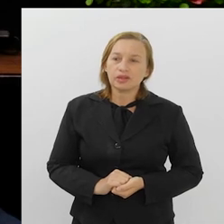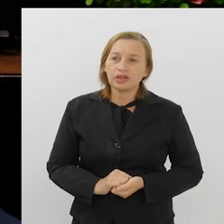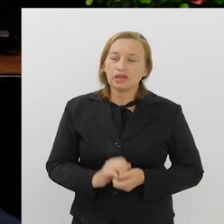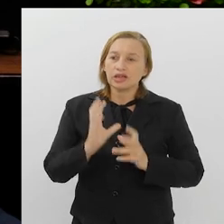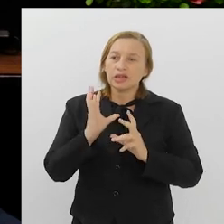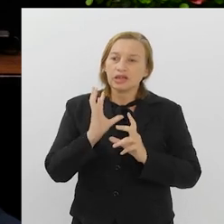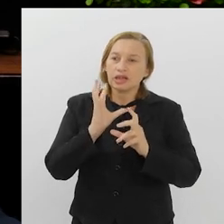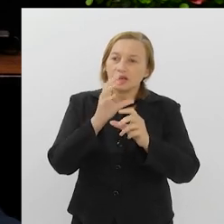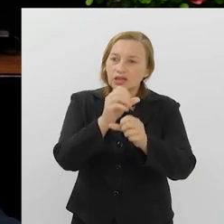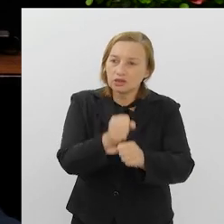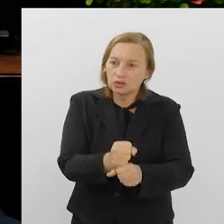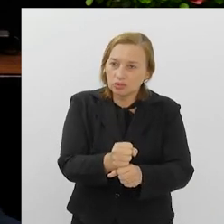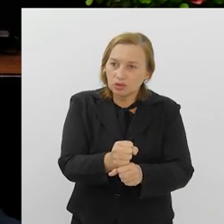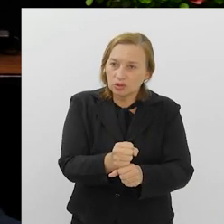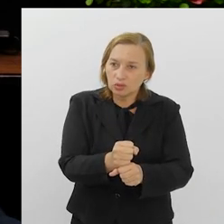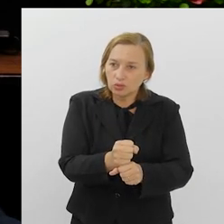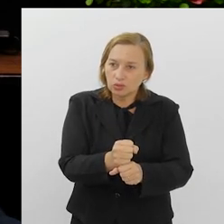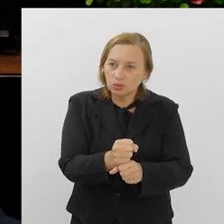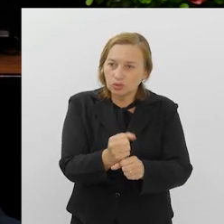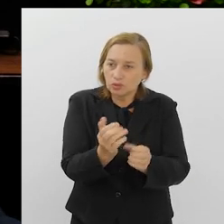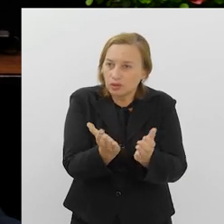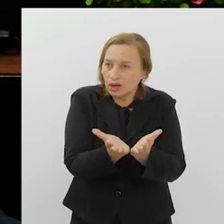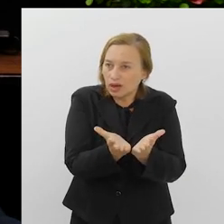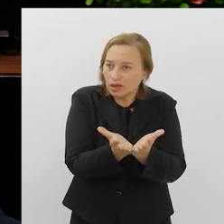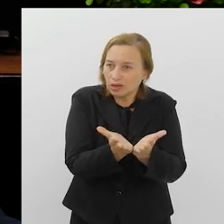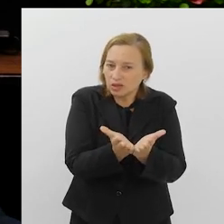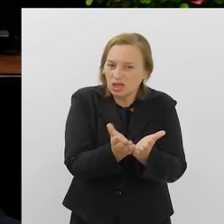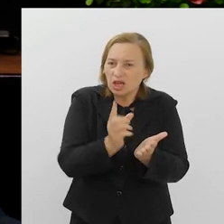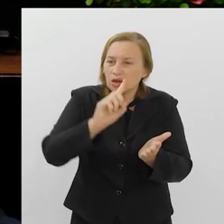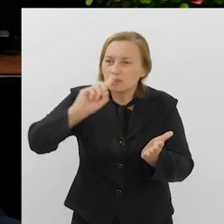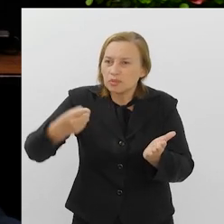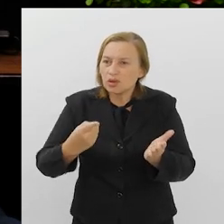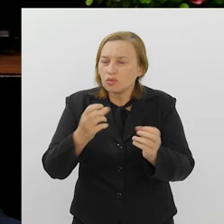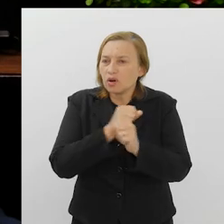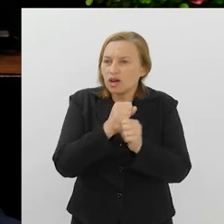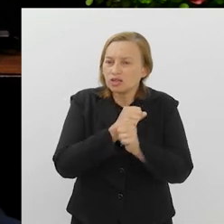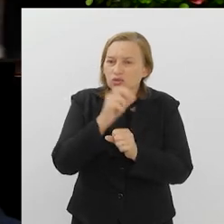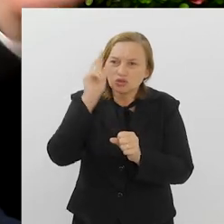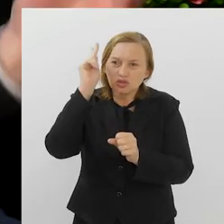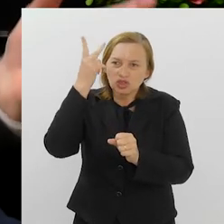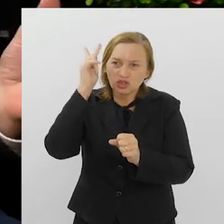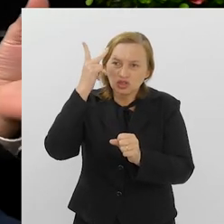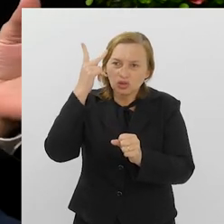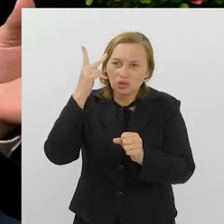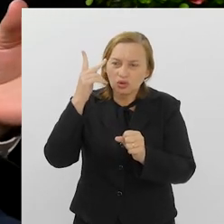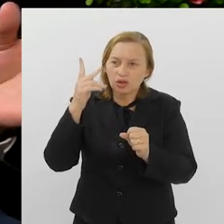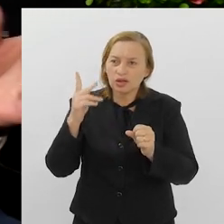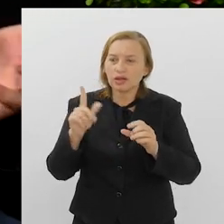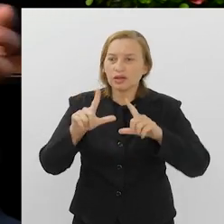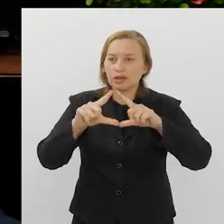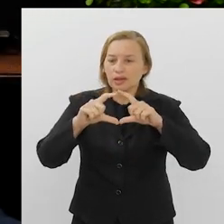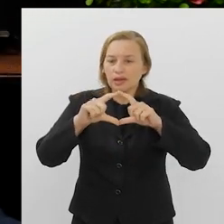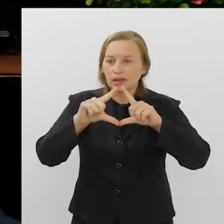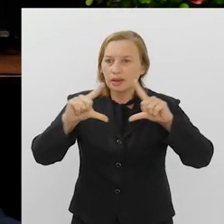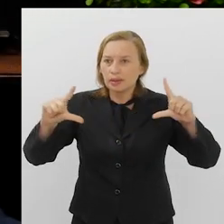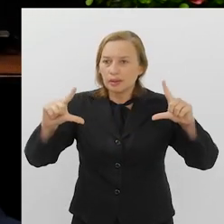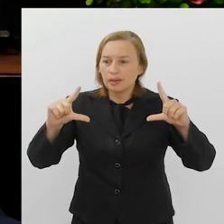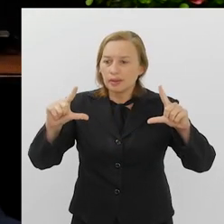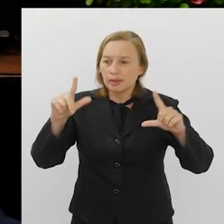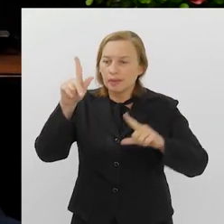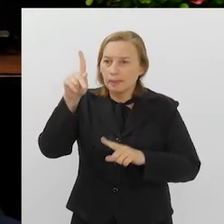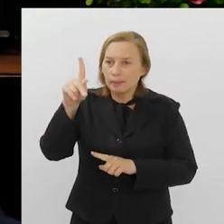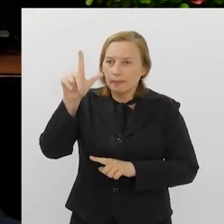templo ele resumiu esses escritos né Eh 1000 anos de história em